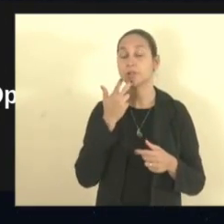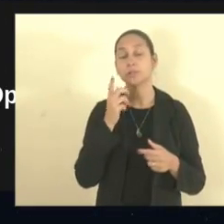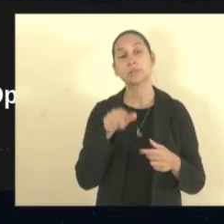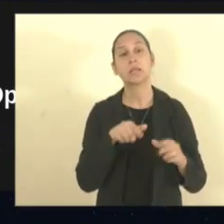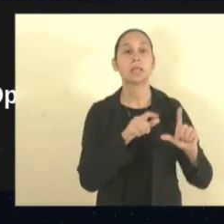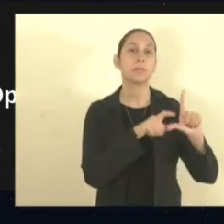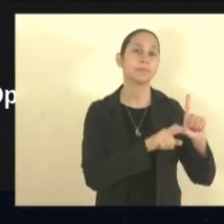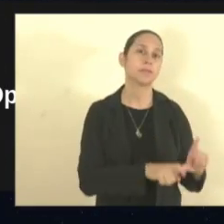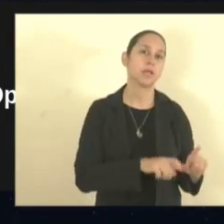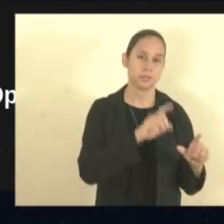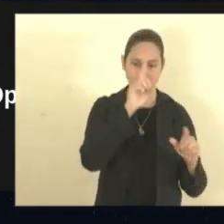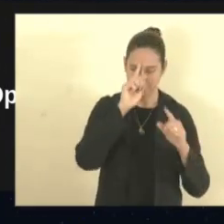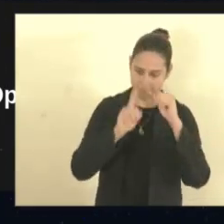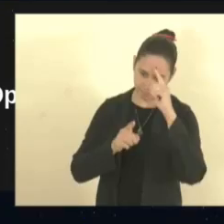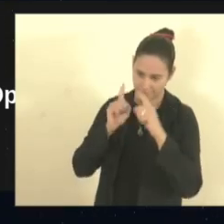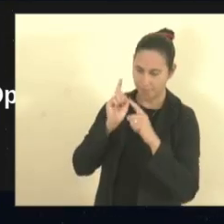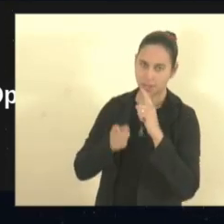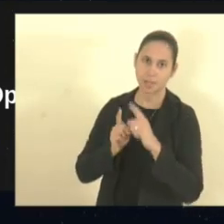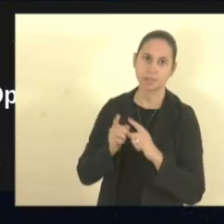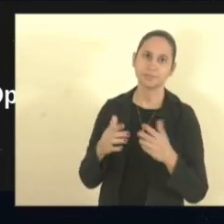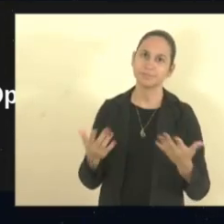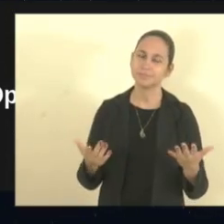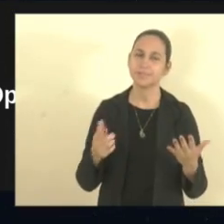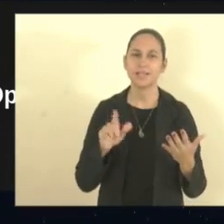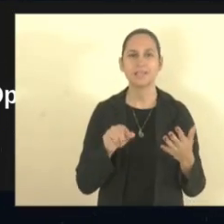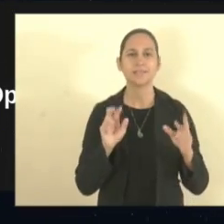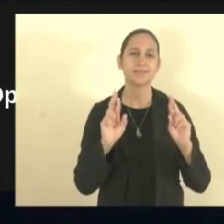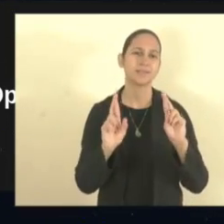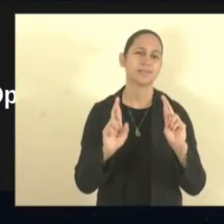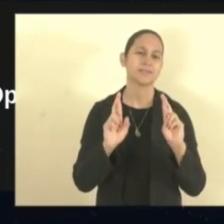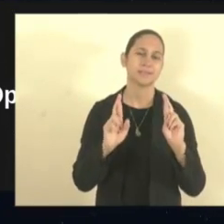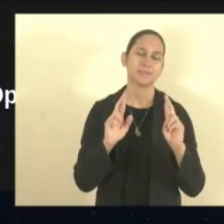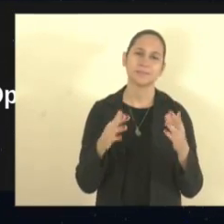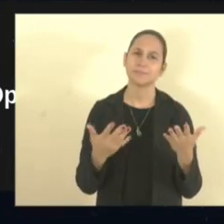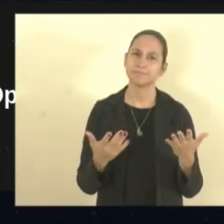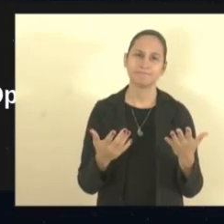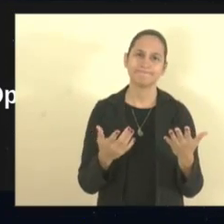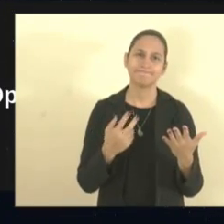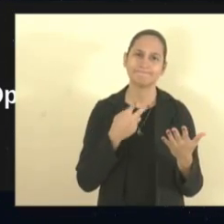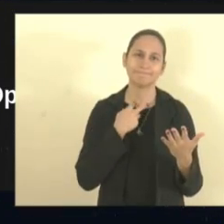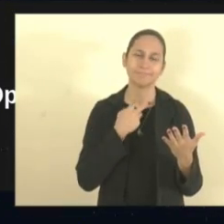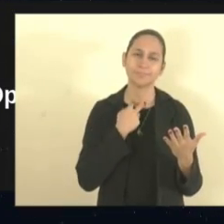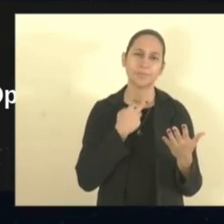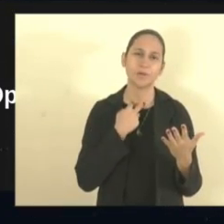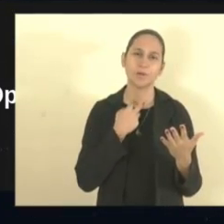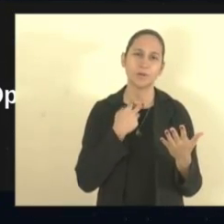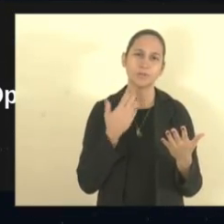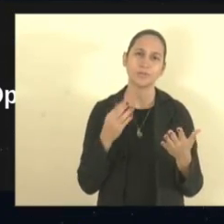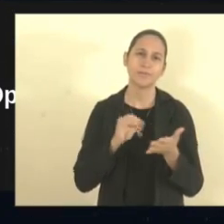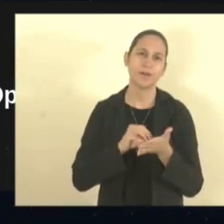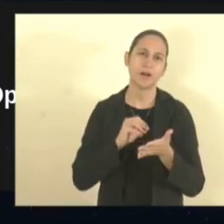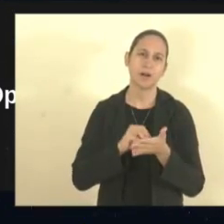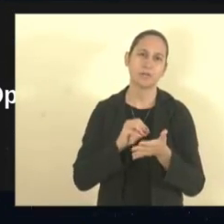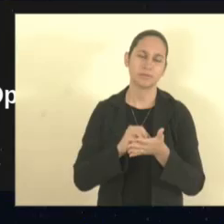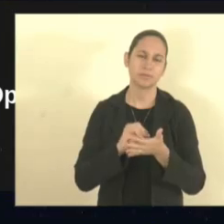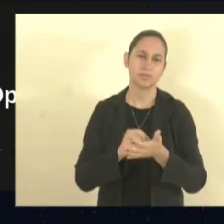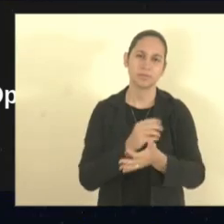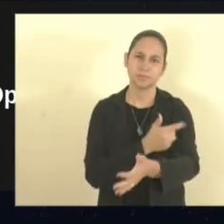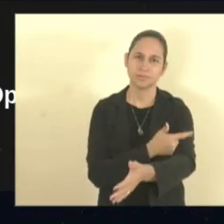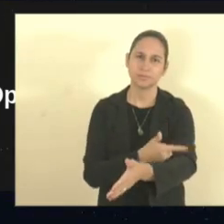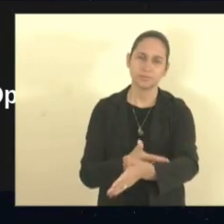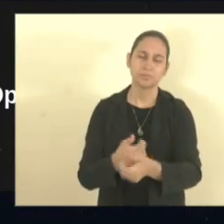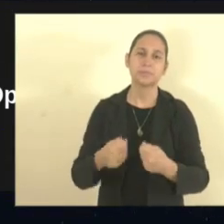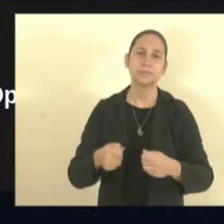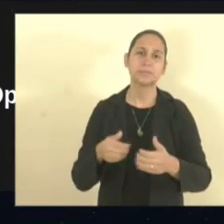governo manda. Então, assim, esse desrespeito, eu acho que chega uma hora que a gente tem que cortar e tem que ter um certo limite, porque